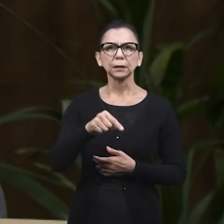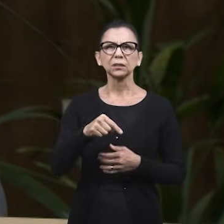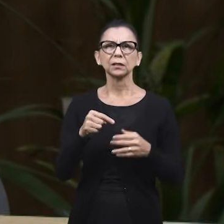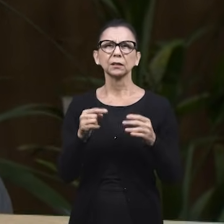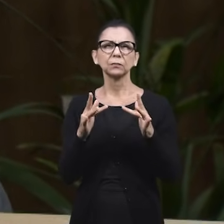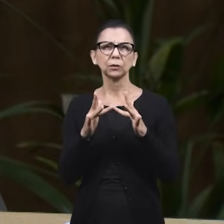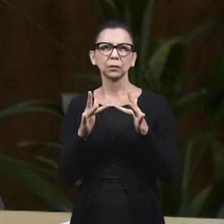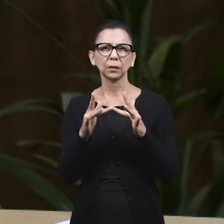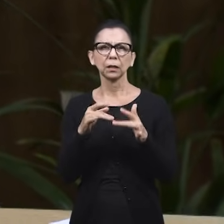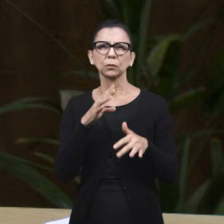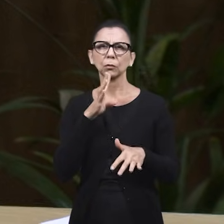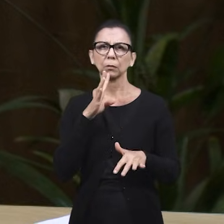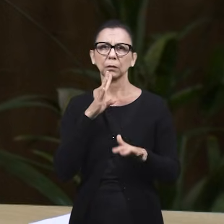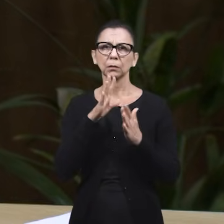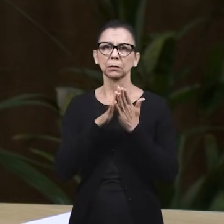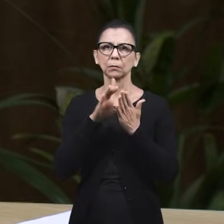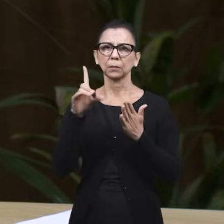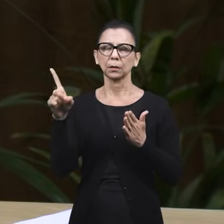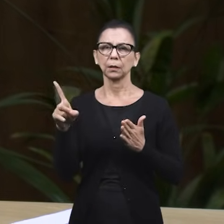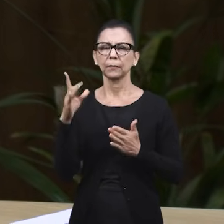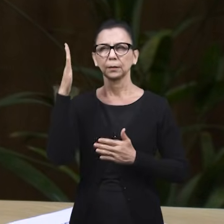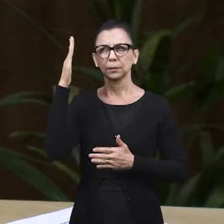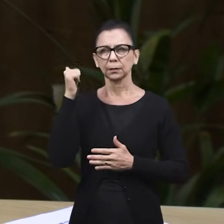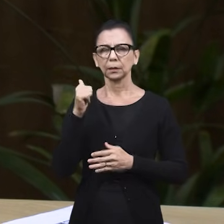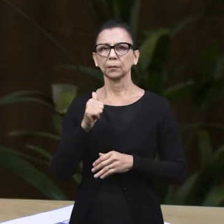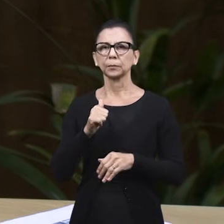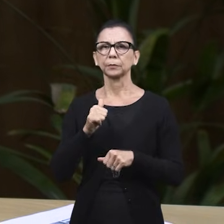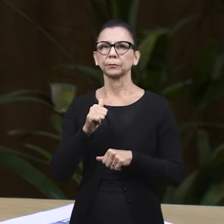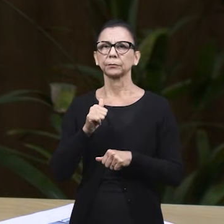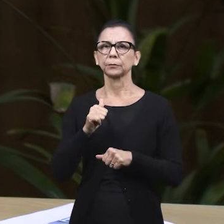com a palavra, ele sabe quando Deus não está falando.